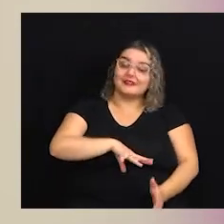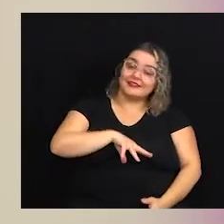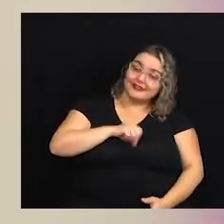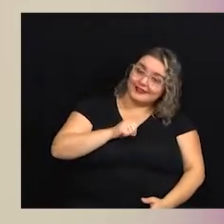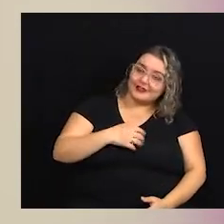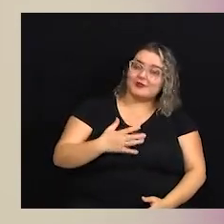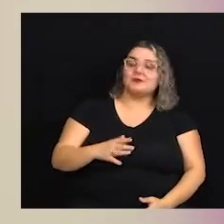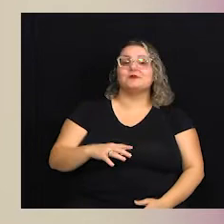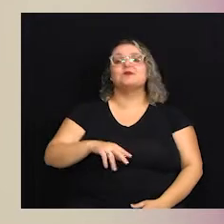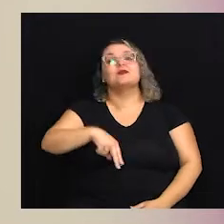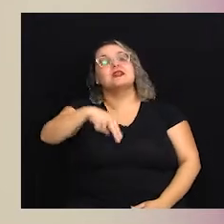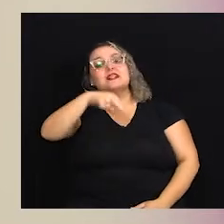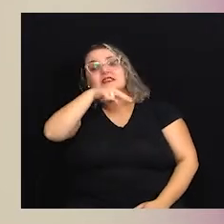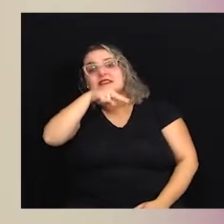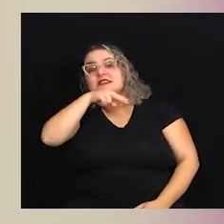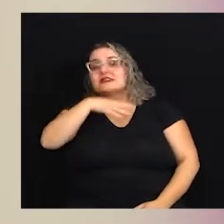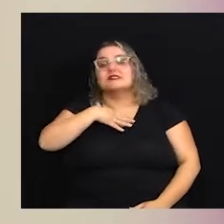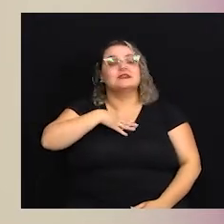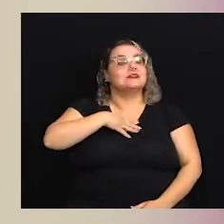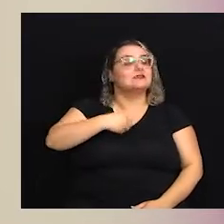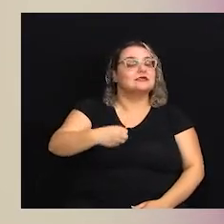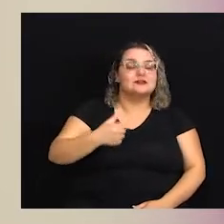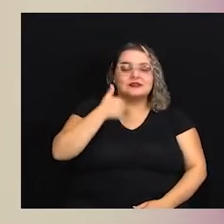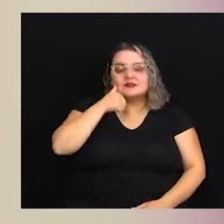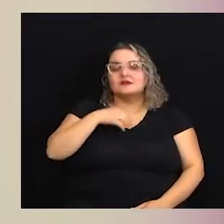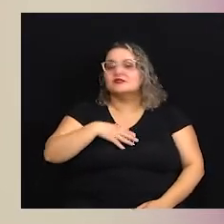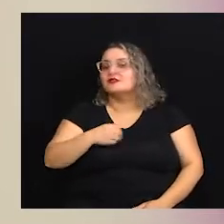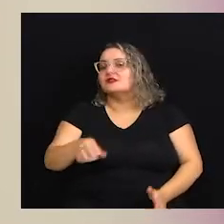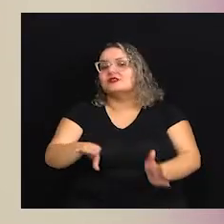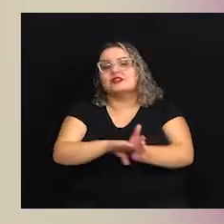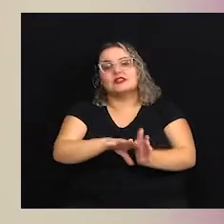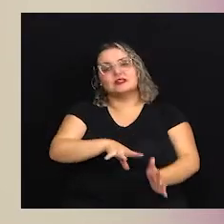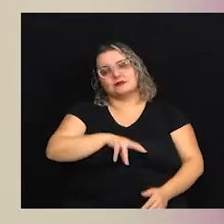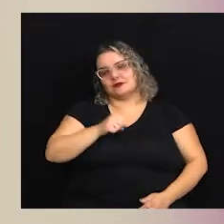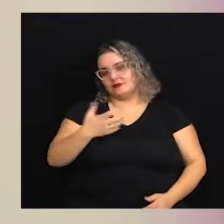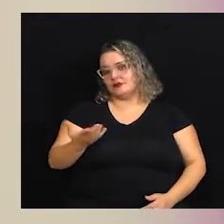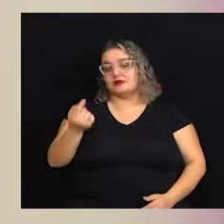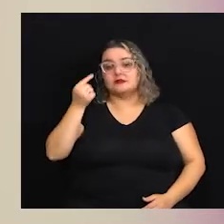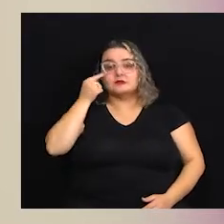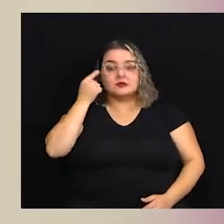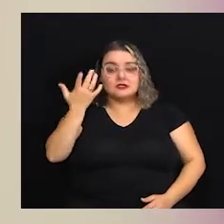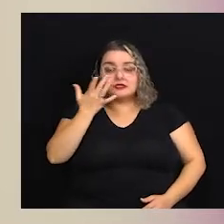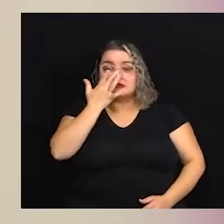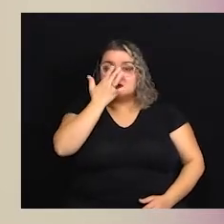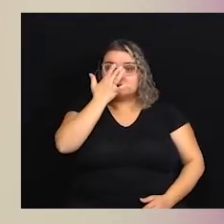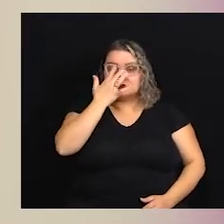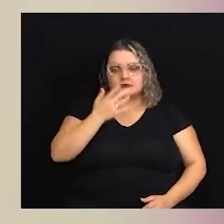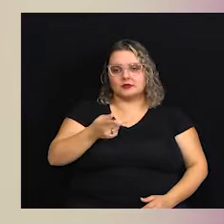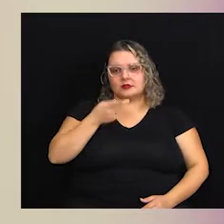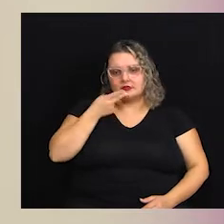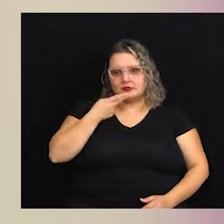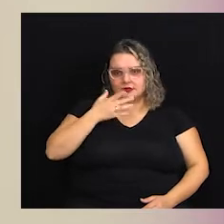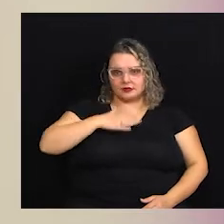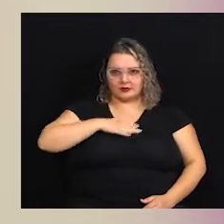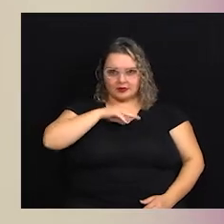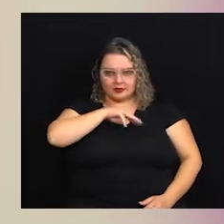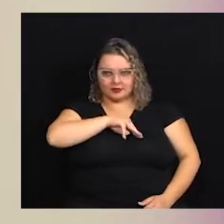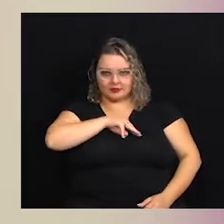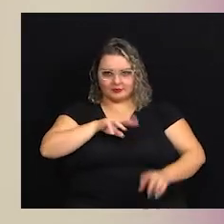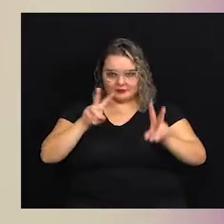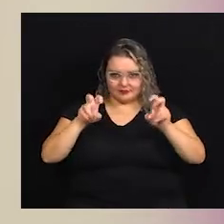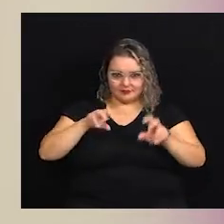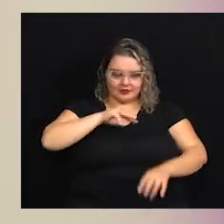na menopausa, quando as netas, as filhotas chegarem na menopausa. Imagina, aí eu digo que a